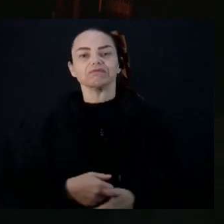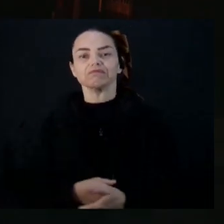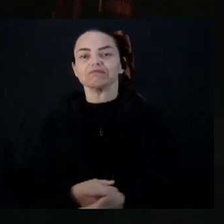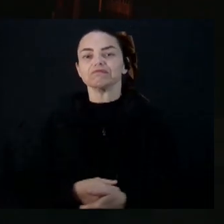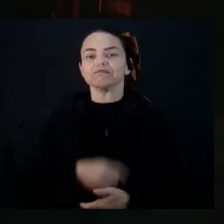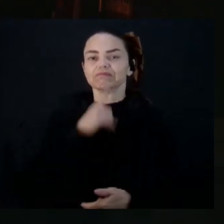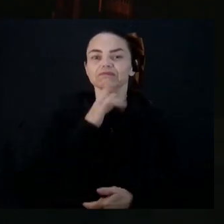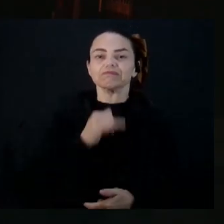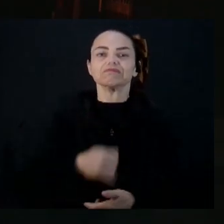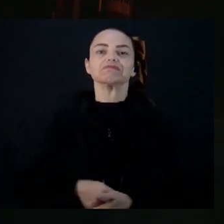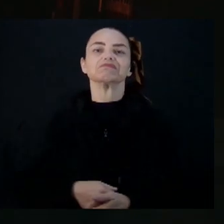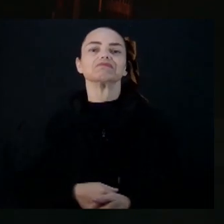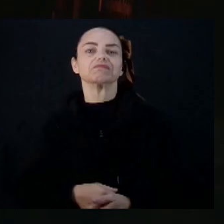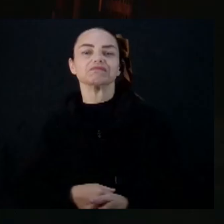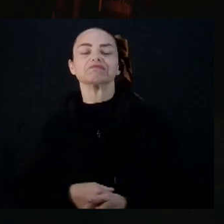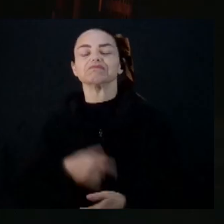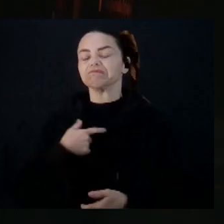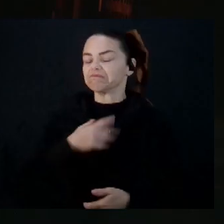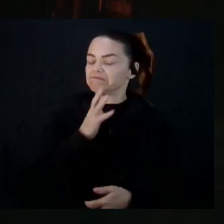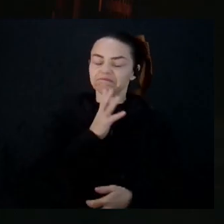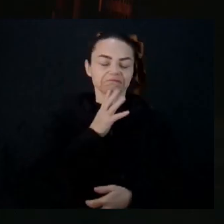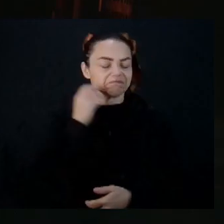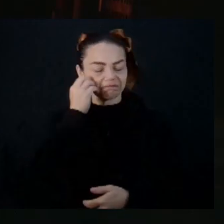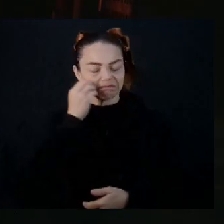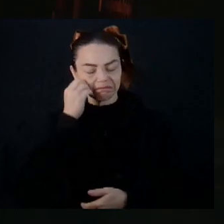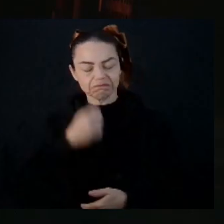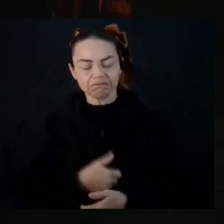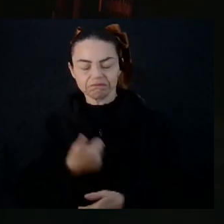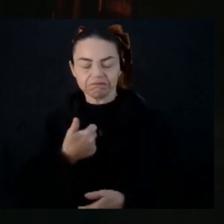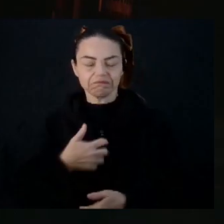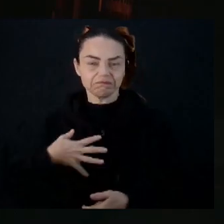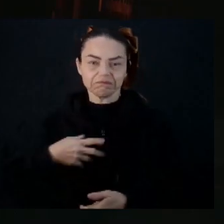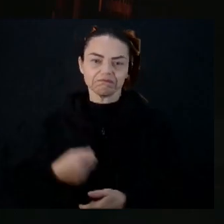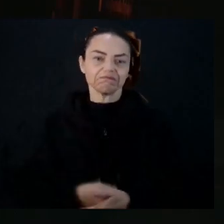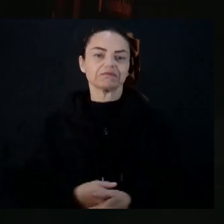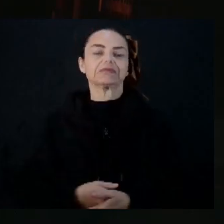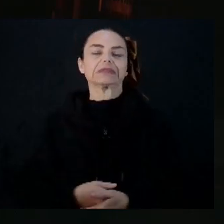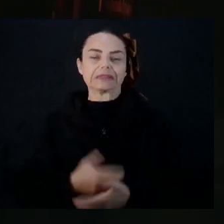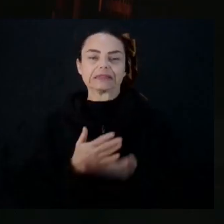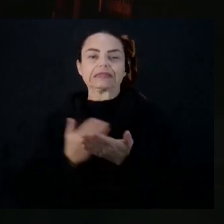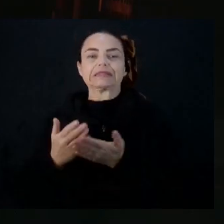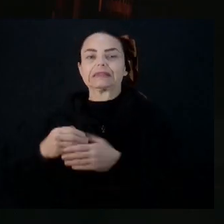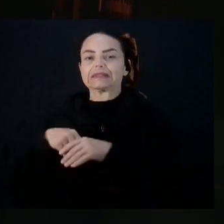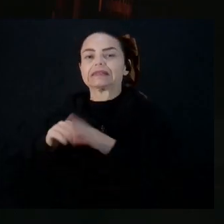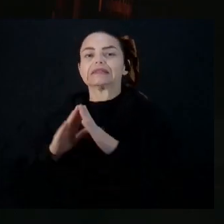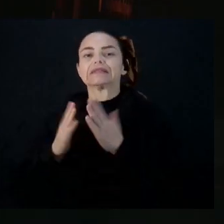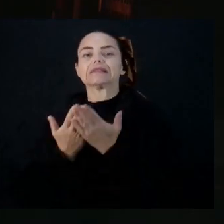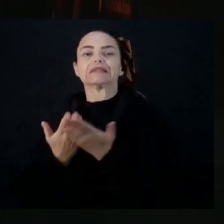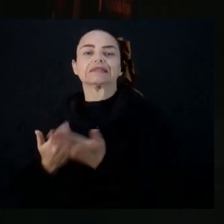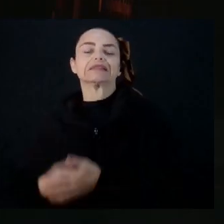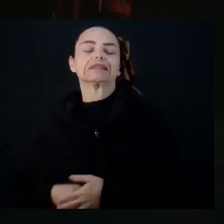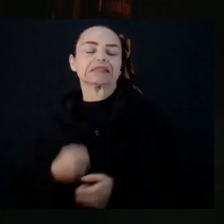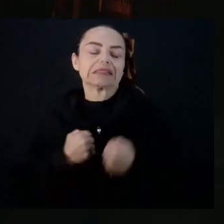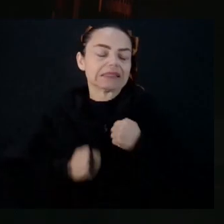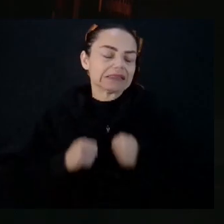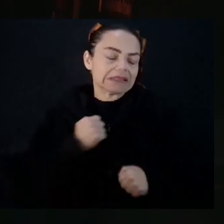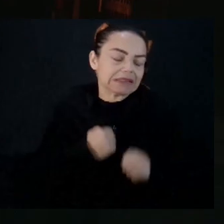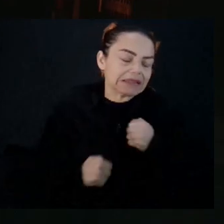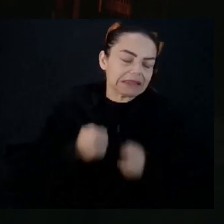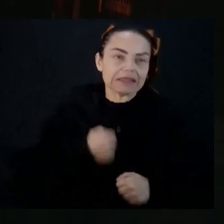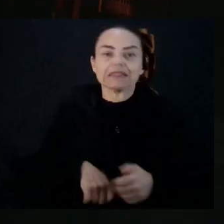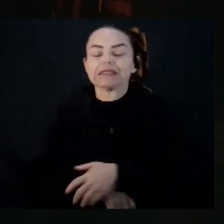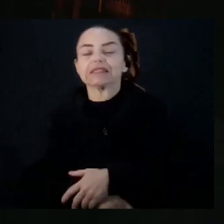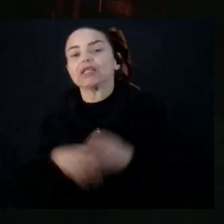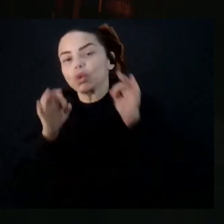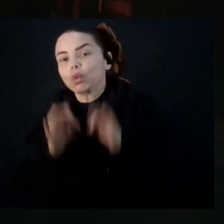de primeira viagem, de repente primeiro filho, a iniciação escolar e aquela ansiedade, será que estou fazendo certo? Será